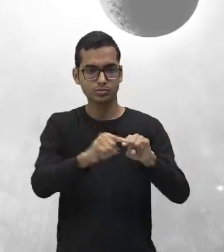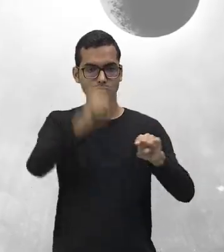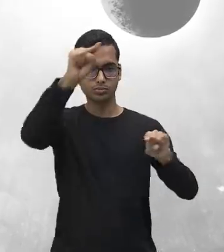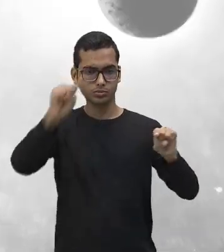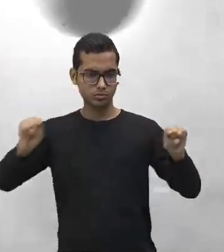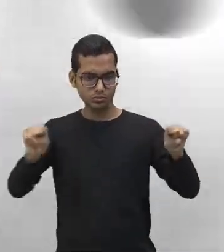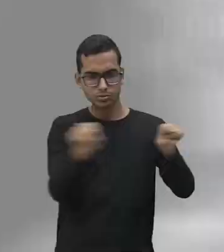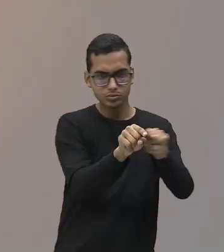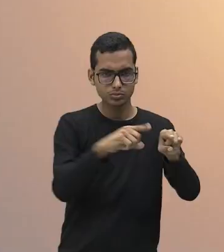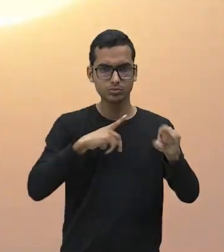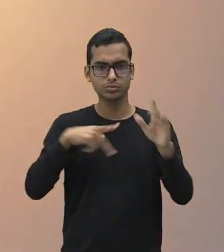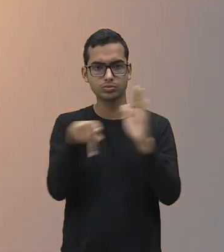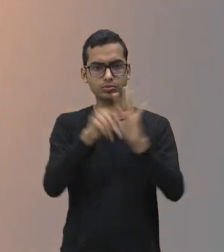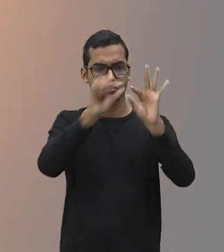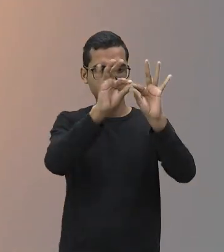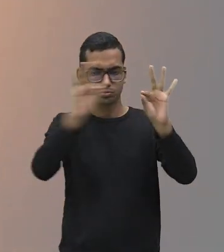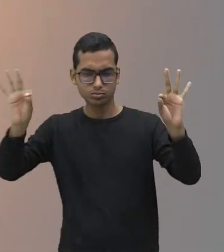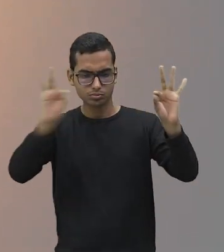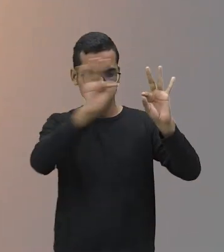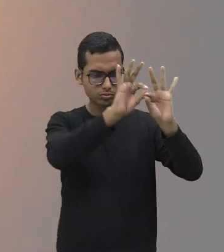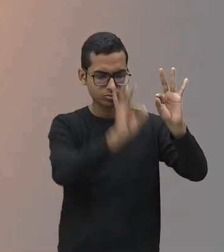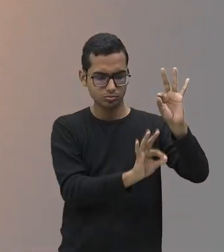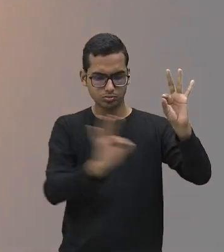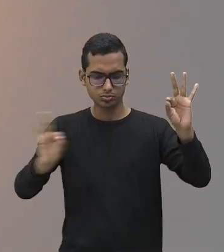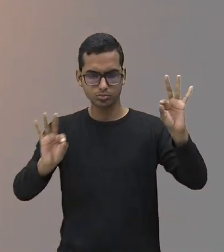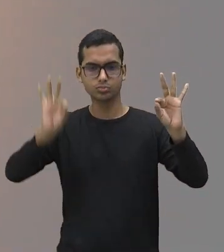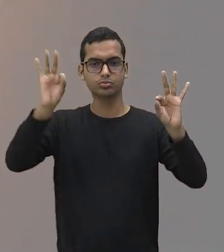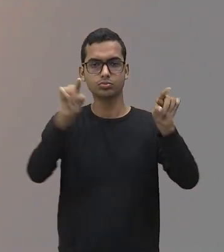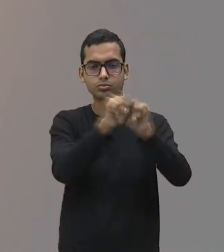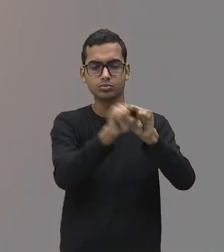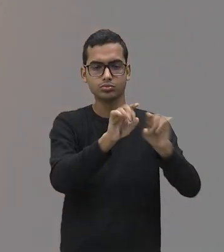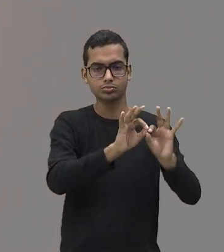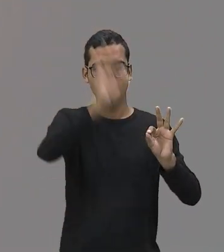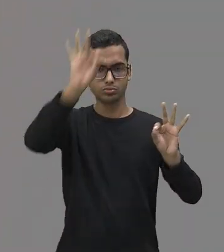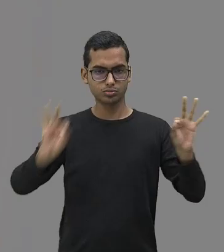isósceles é reto, prever um eclipse solar.